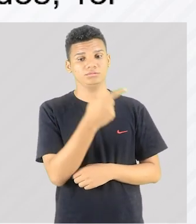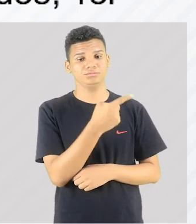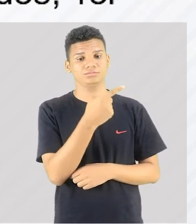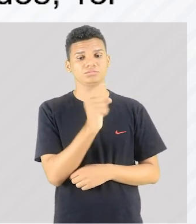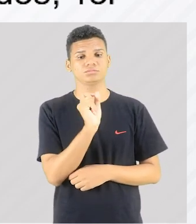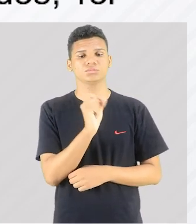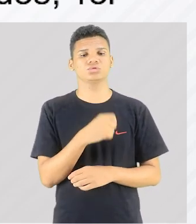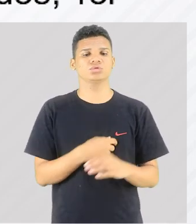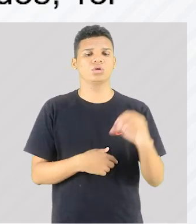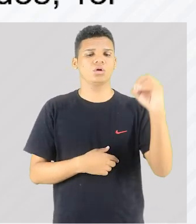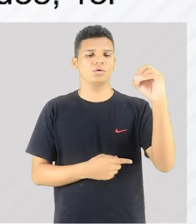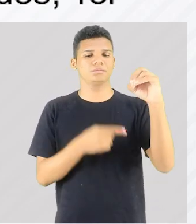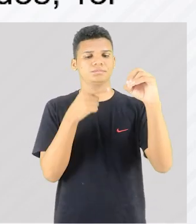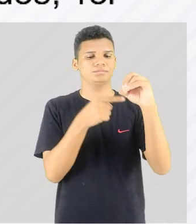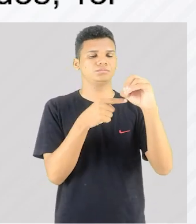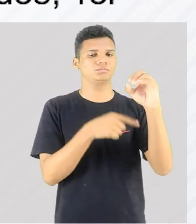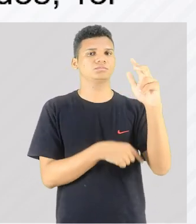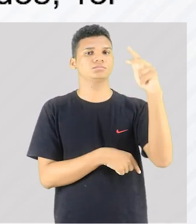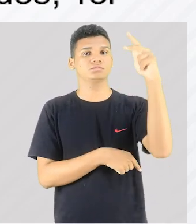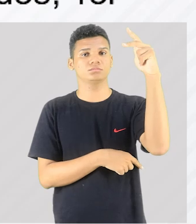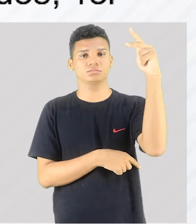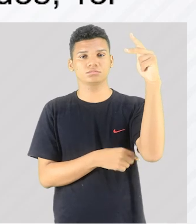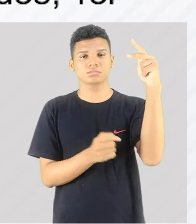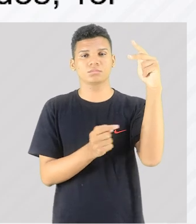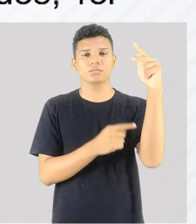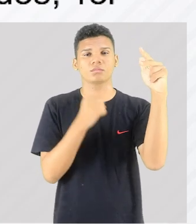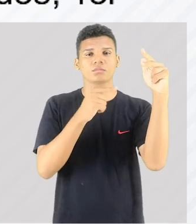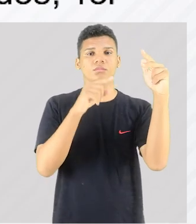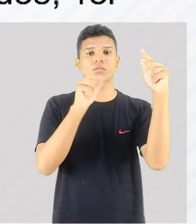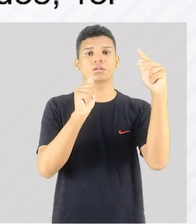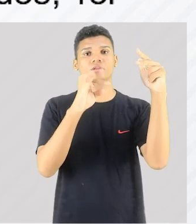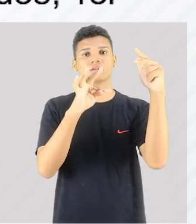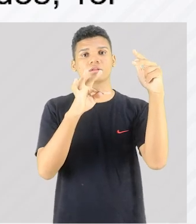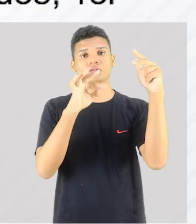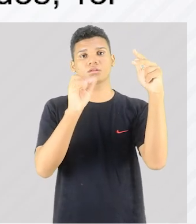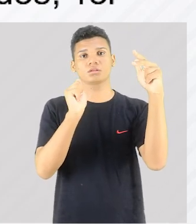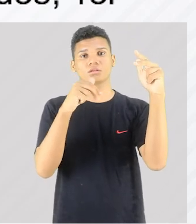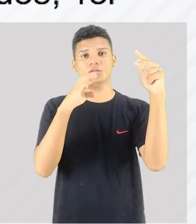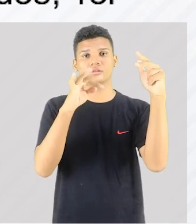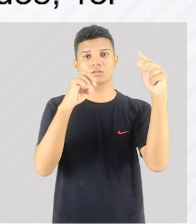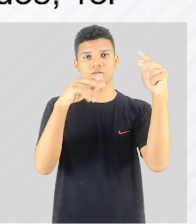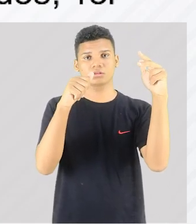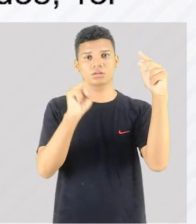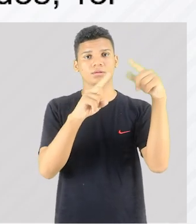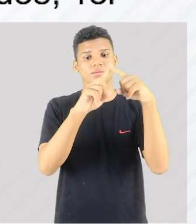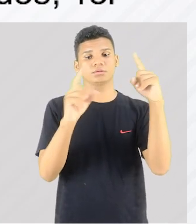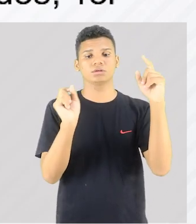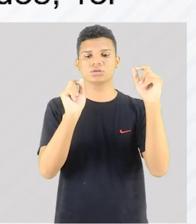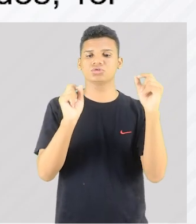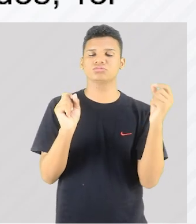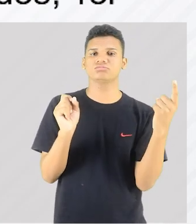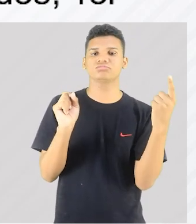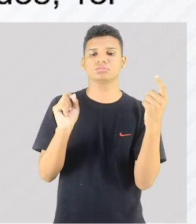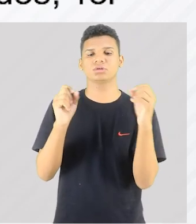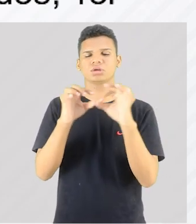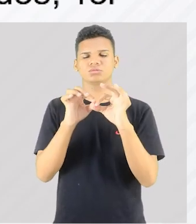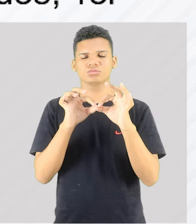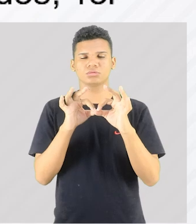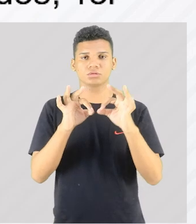antena e sua região de cobertura será um círculo cuja circunferência